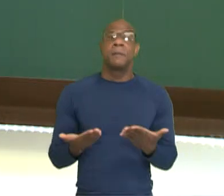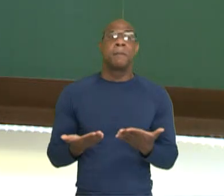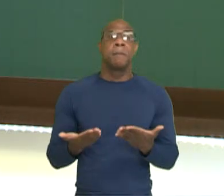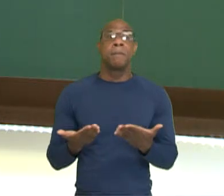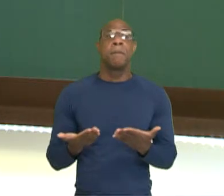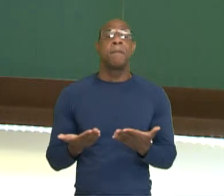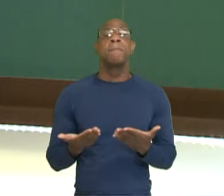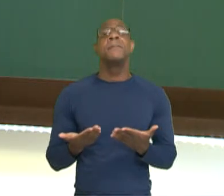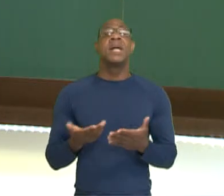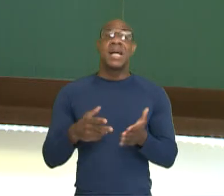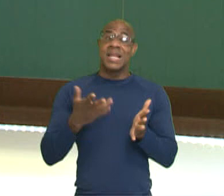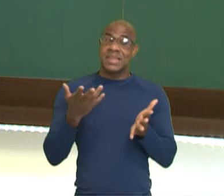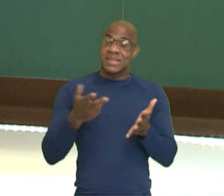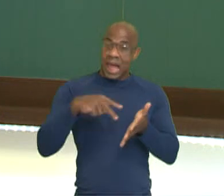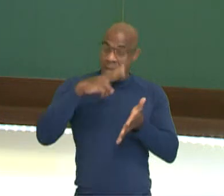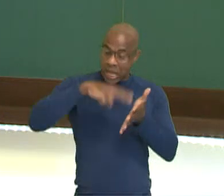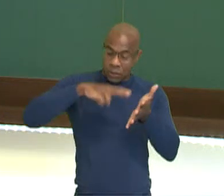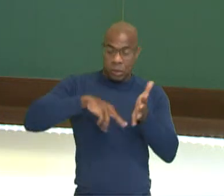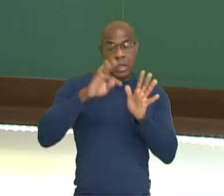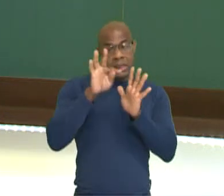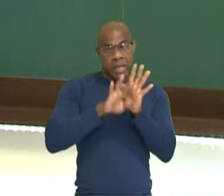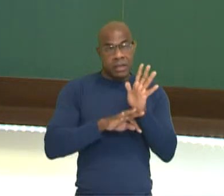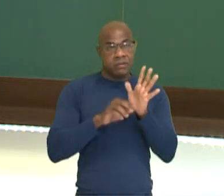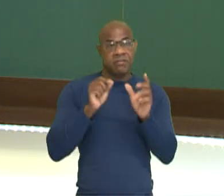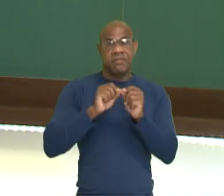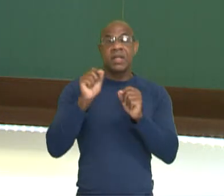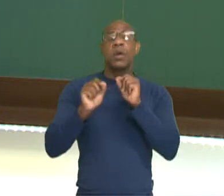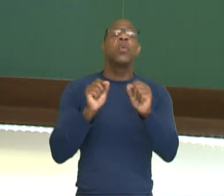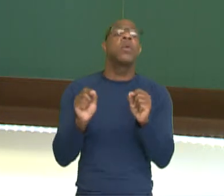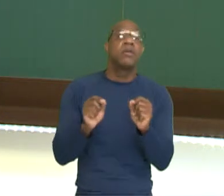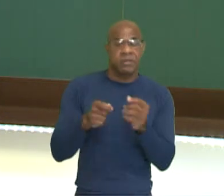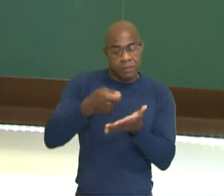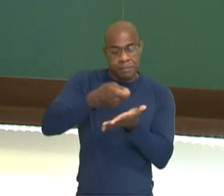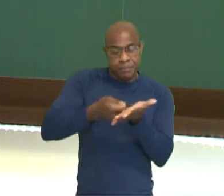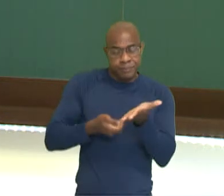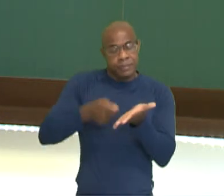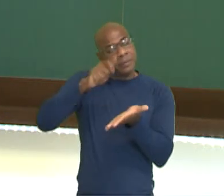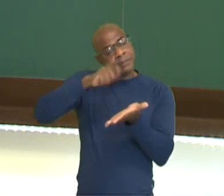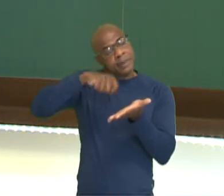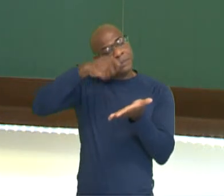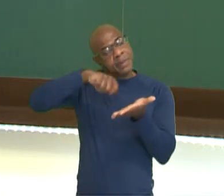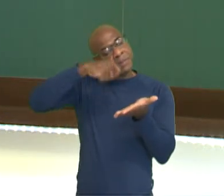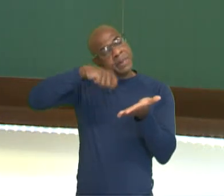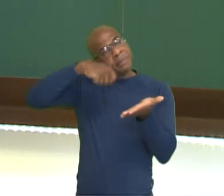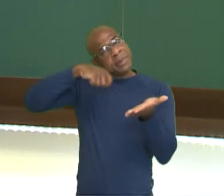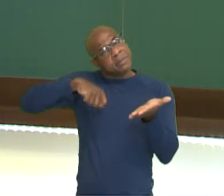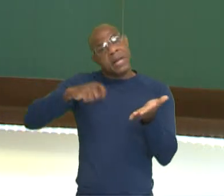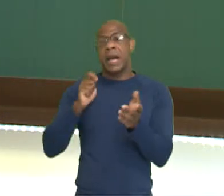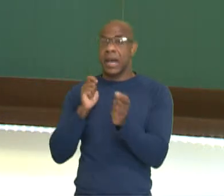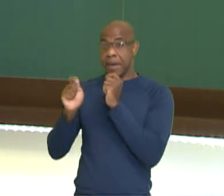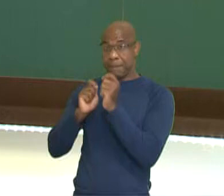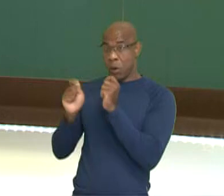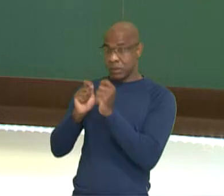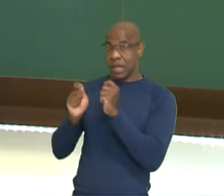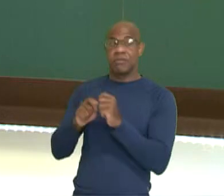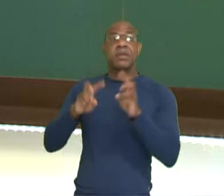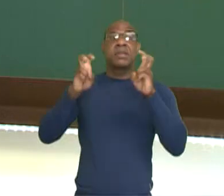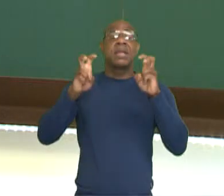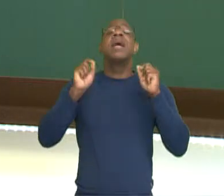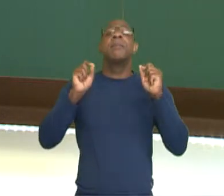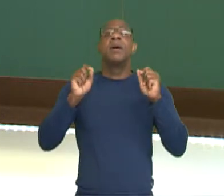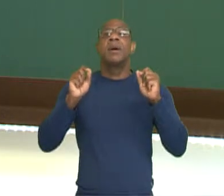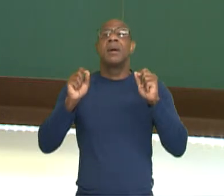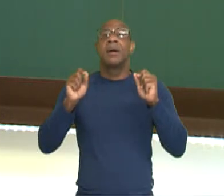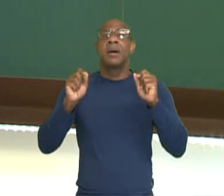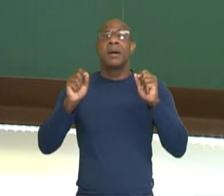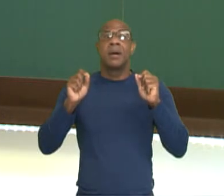na leitura do texto, o que você vai fazer? Você vai redigir, você vai escrever uma reportagem sobre o tema. Qual